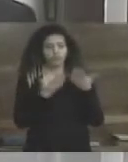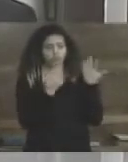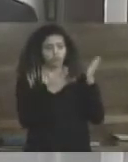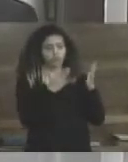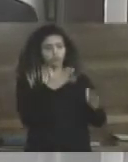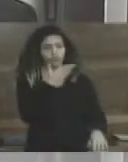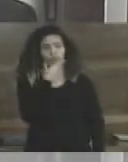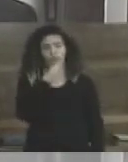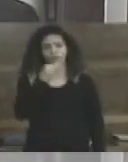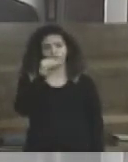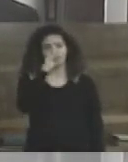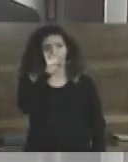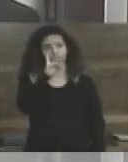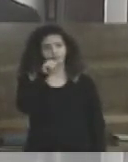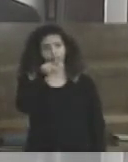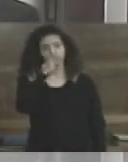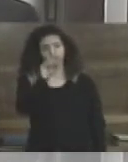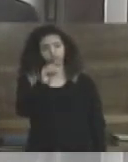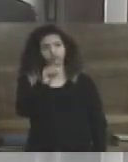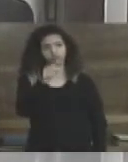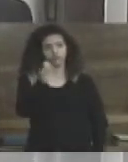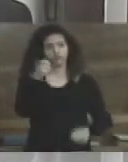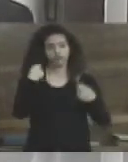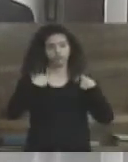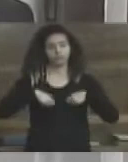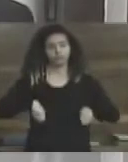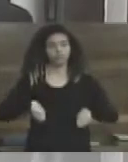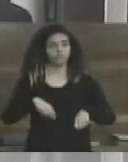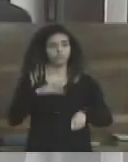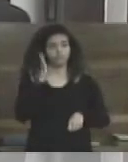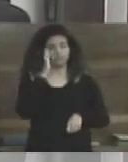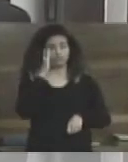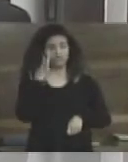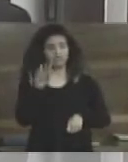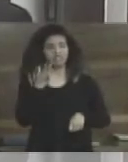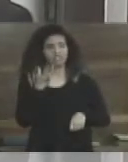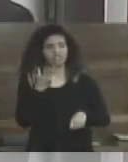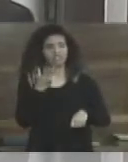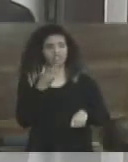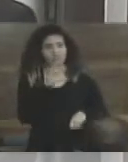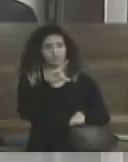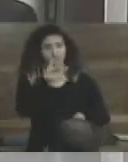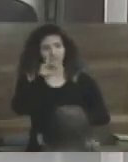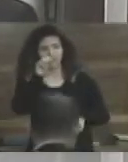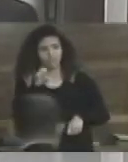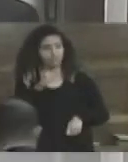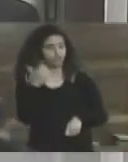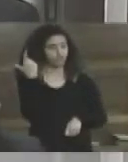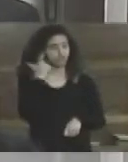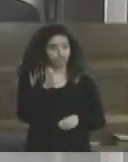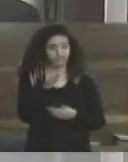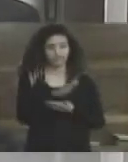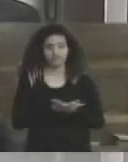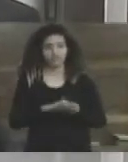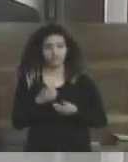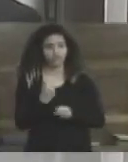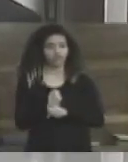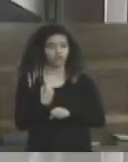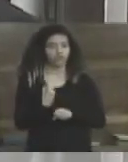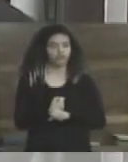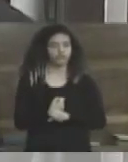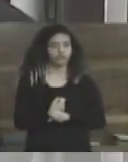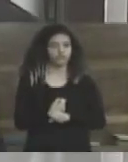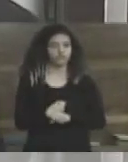para o Tiago Pampulho, que merecedor. Imagina numa crise dessa, vereador Flavinho, né, que não se consegue obra nenhuma, a Ilha